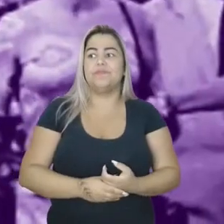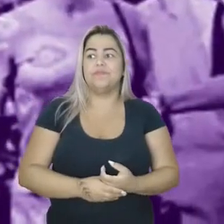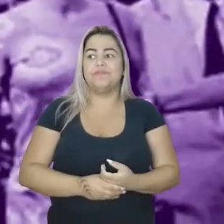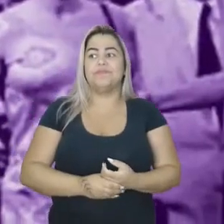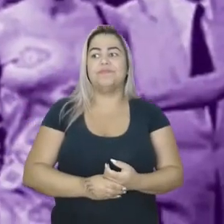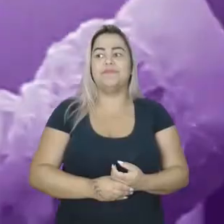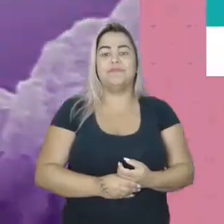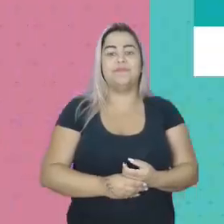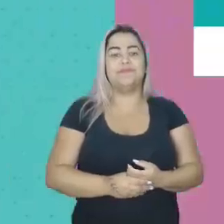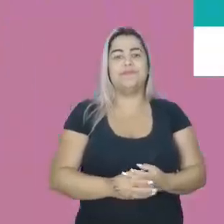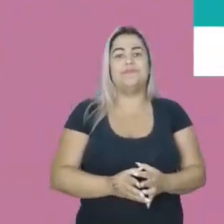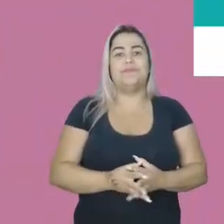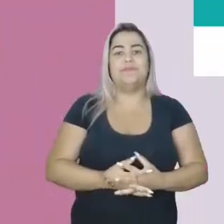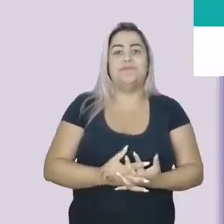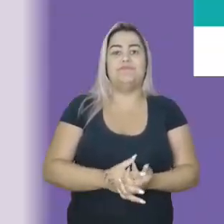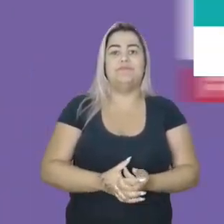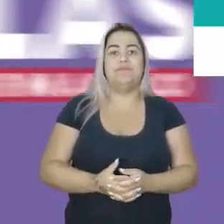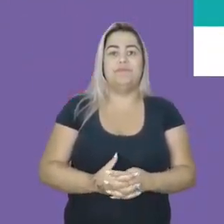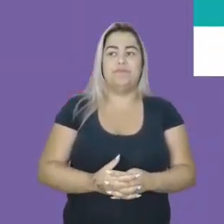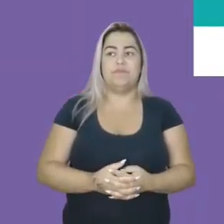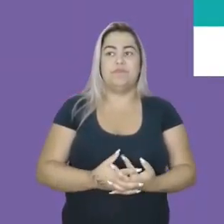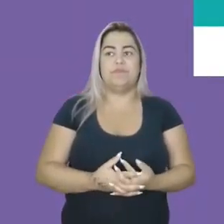de poder.